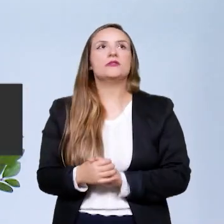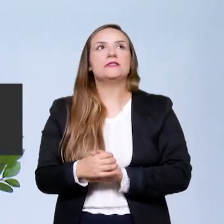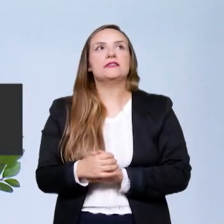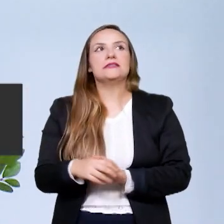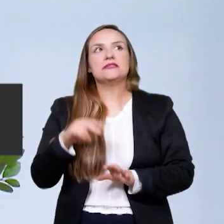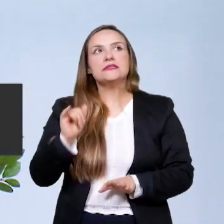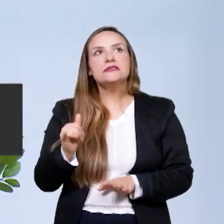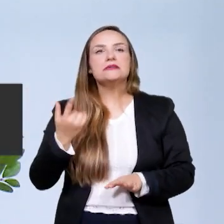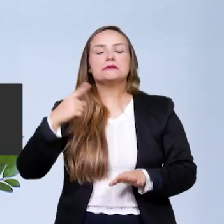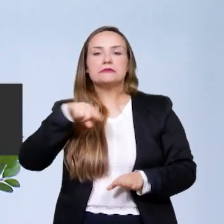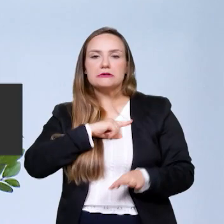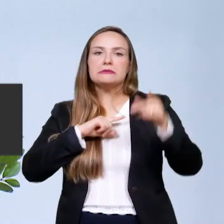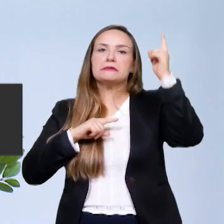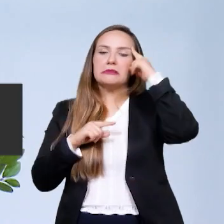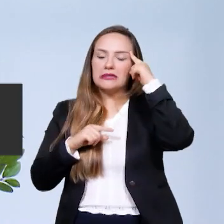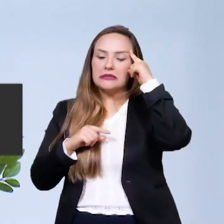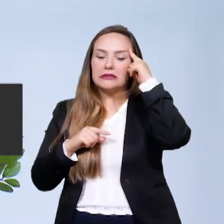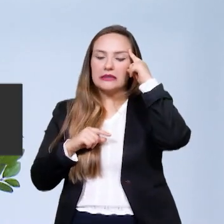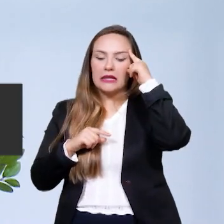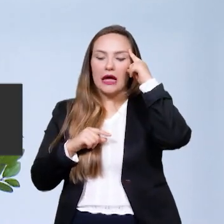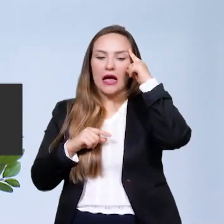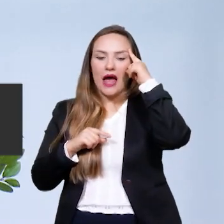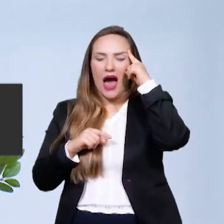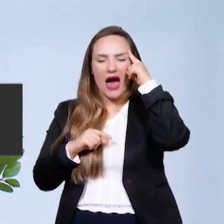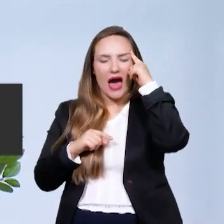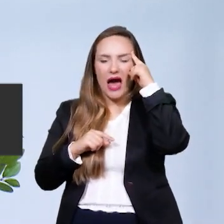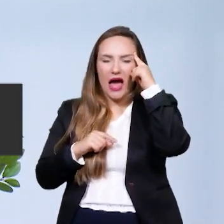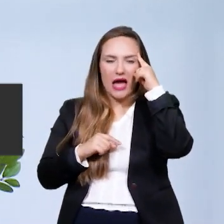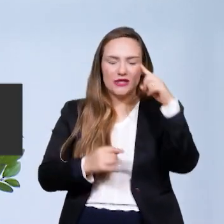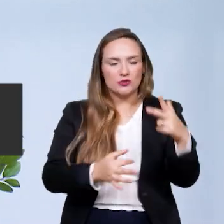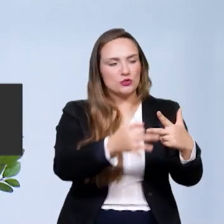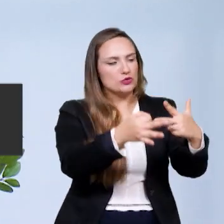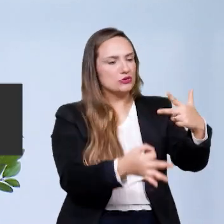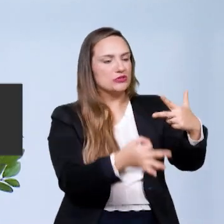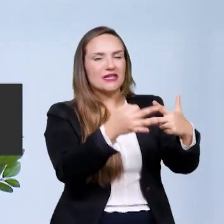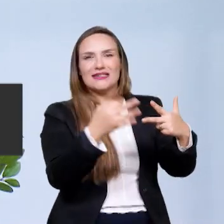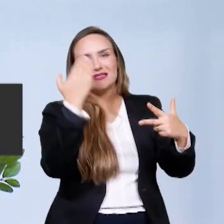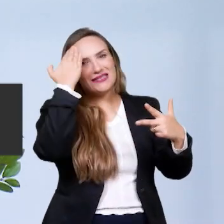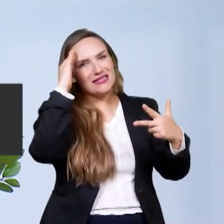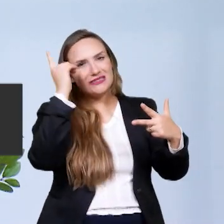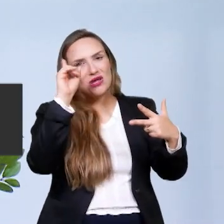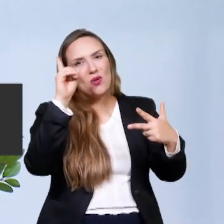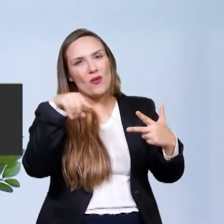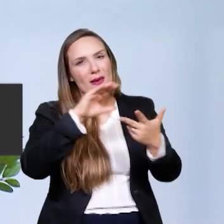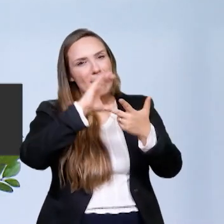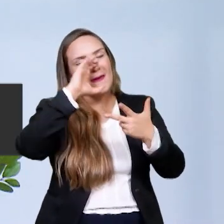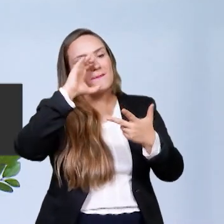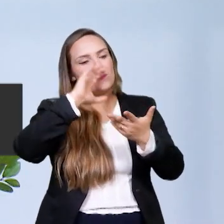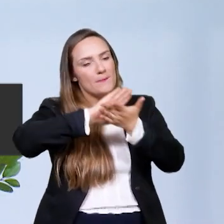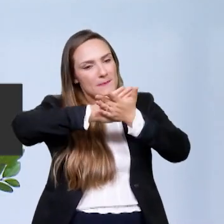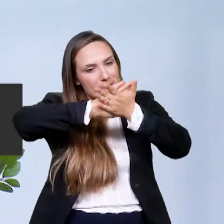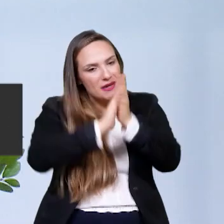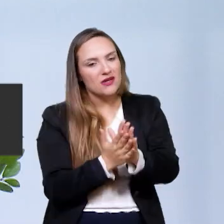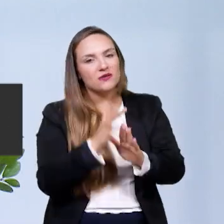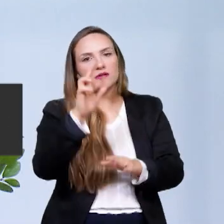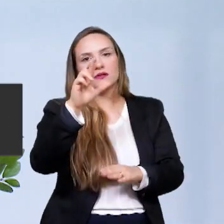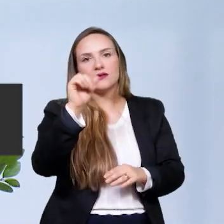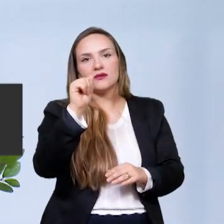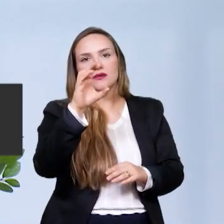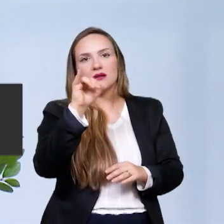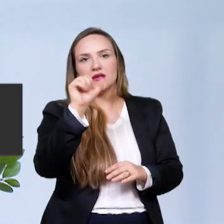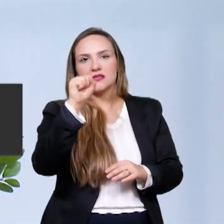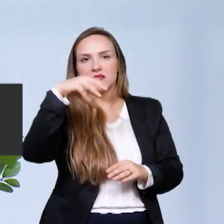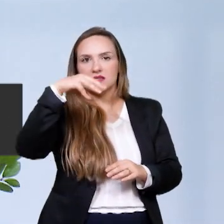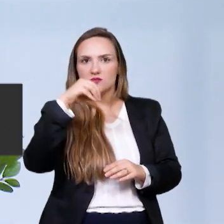o sistema judiciário não entender que racismo sim é crime e que chamar o outro de macaco é